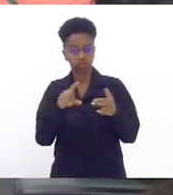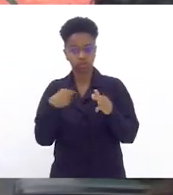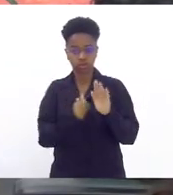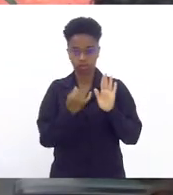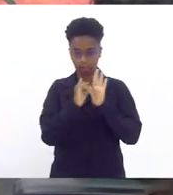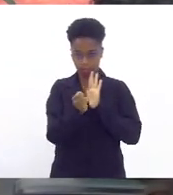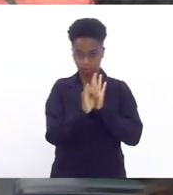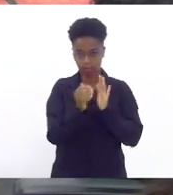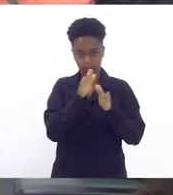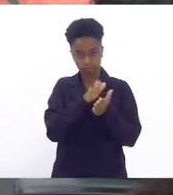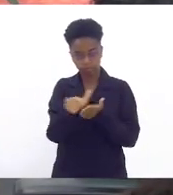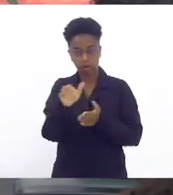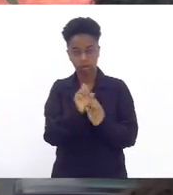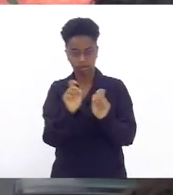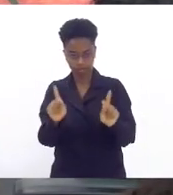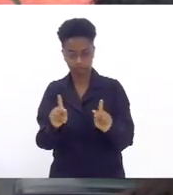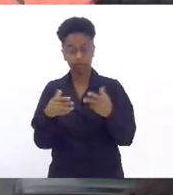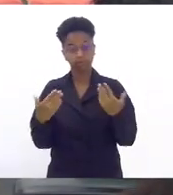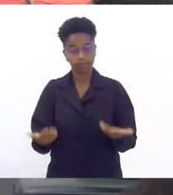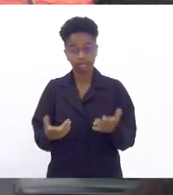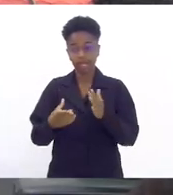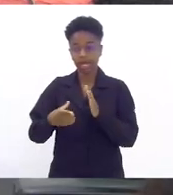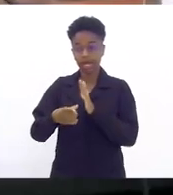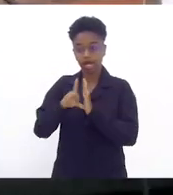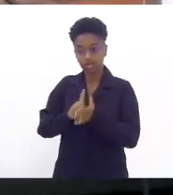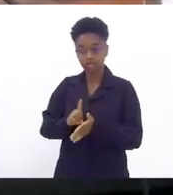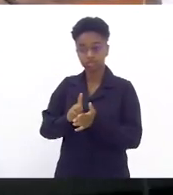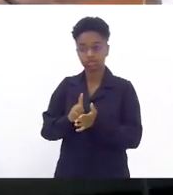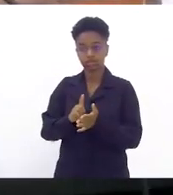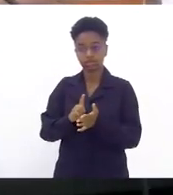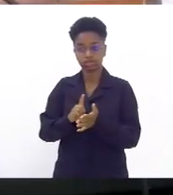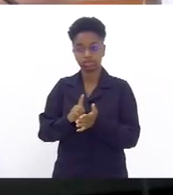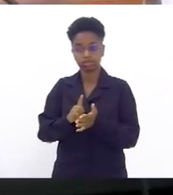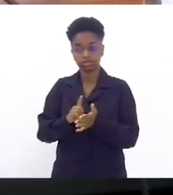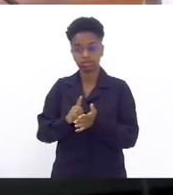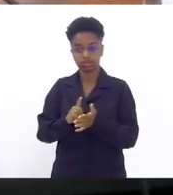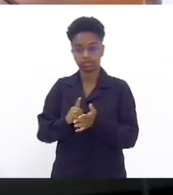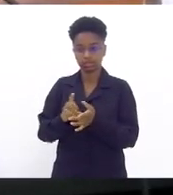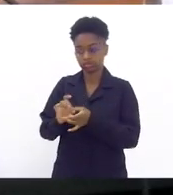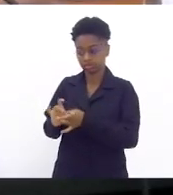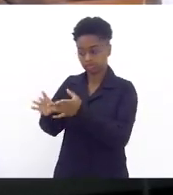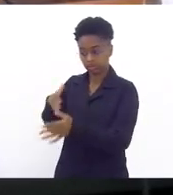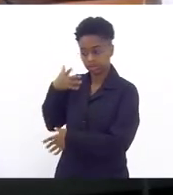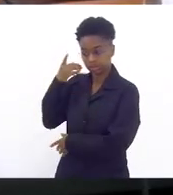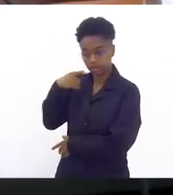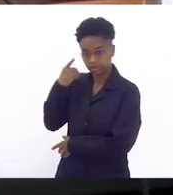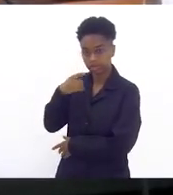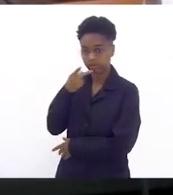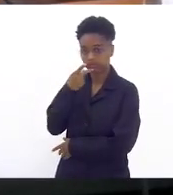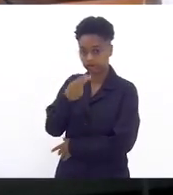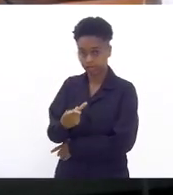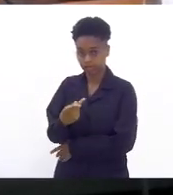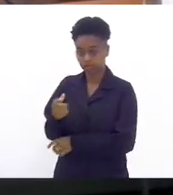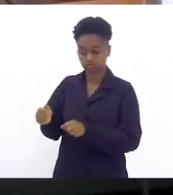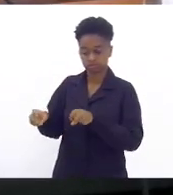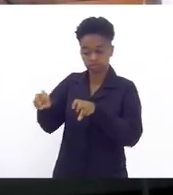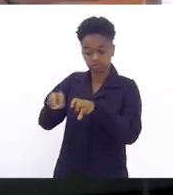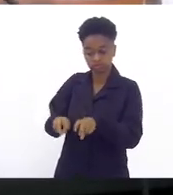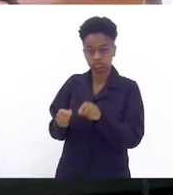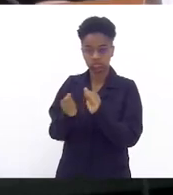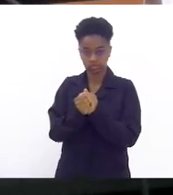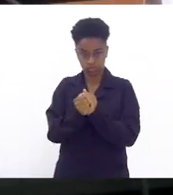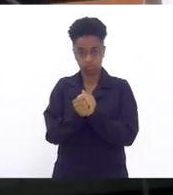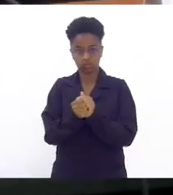então antes de passar a palavra para os deputados que estão aqui junto comigo também fazer uma